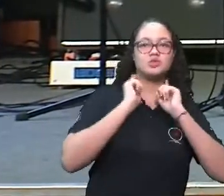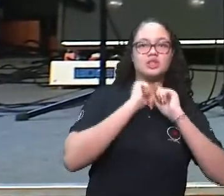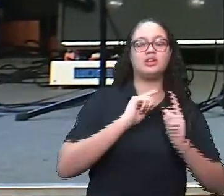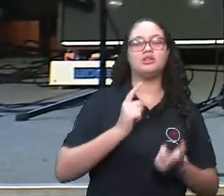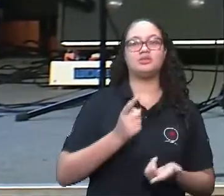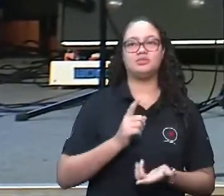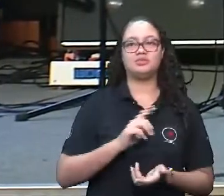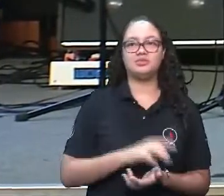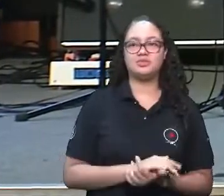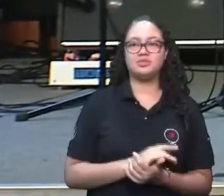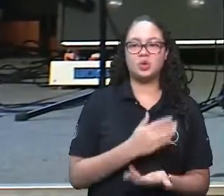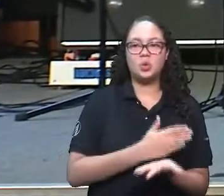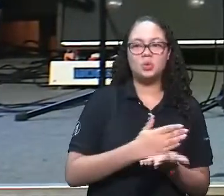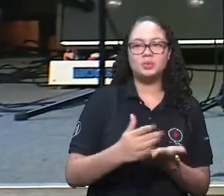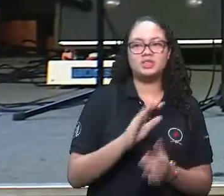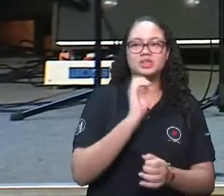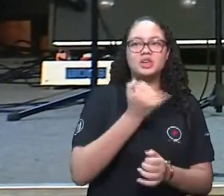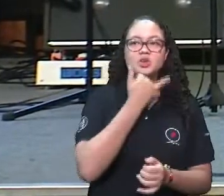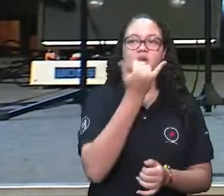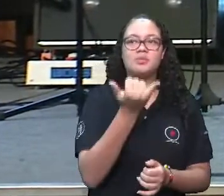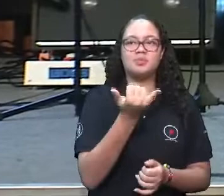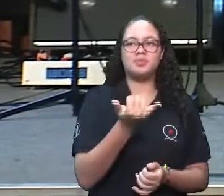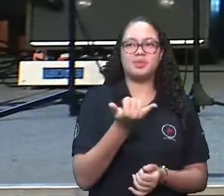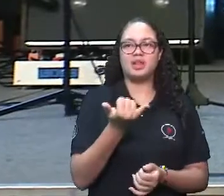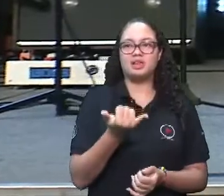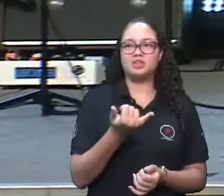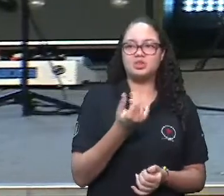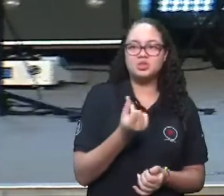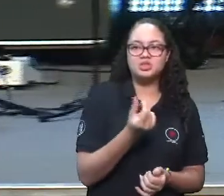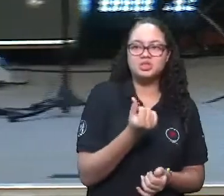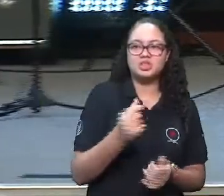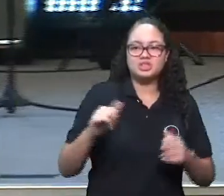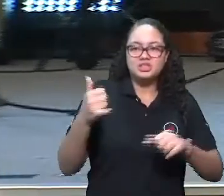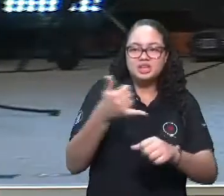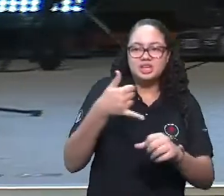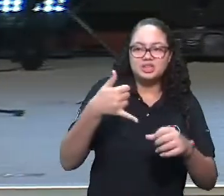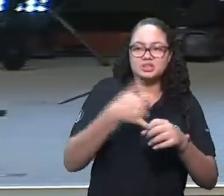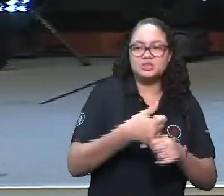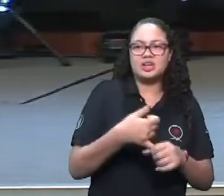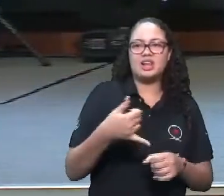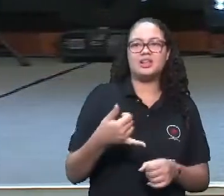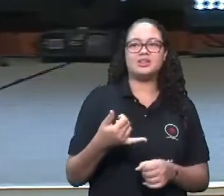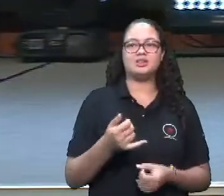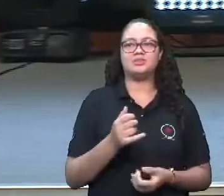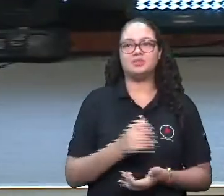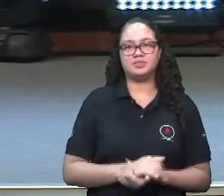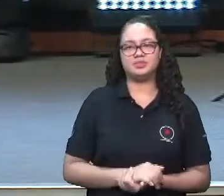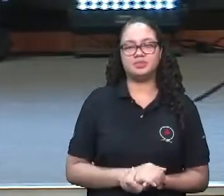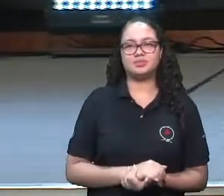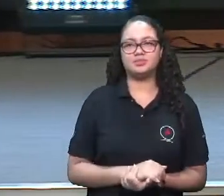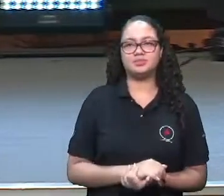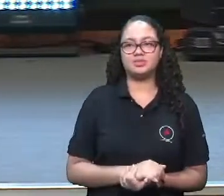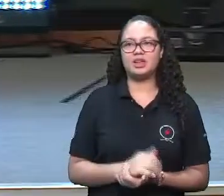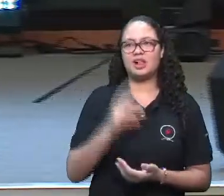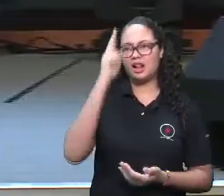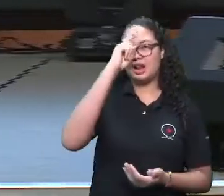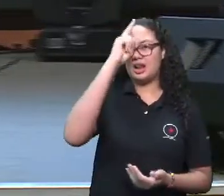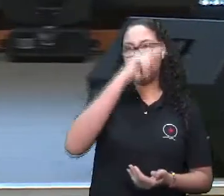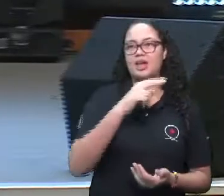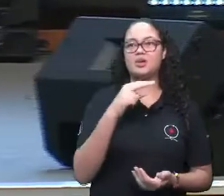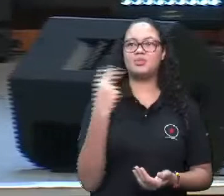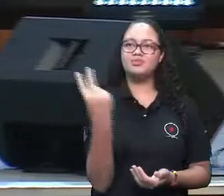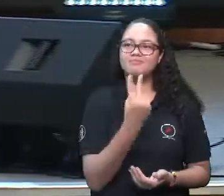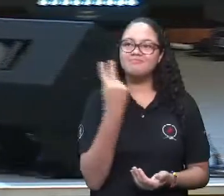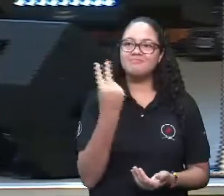Eu comecei do dia para a noite a gastar uma fortuna de carro e pedágio. E aí eu lembro direitinho o valor que eu gastava,